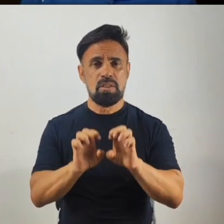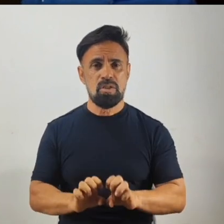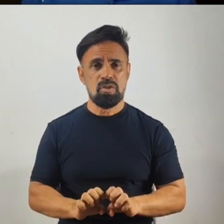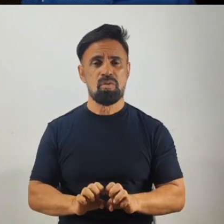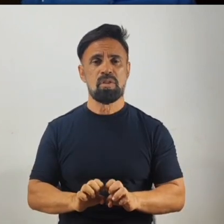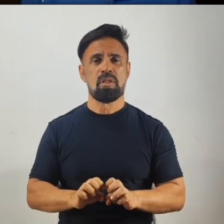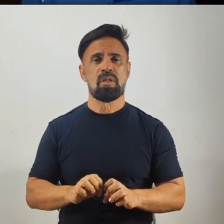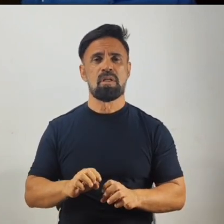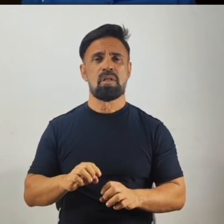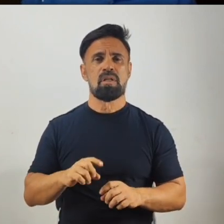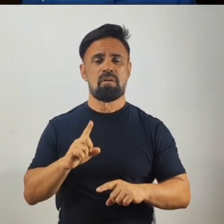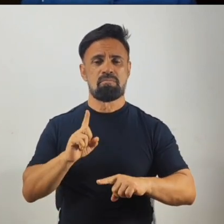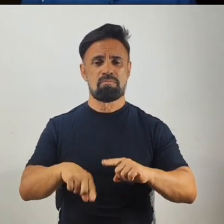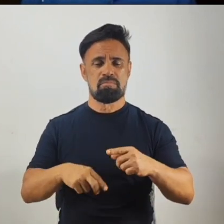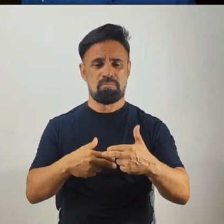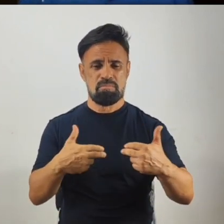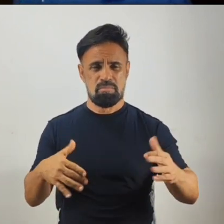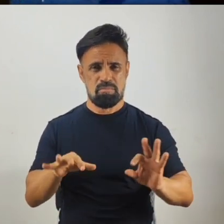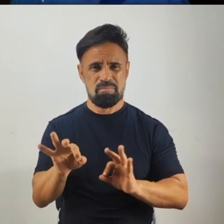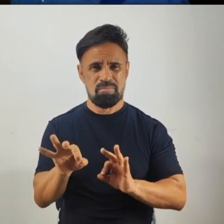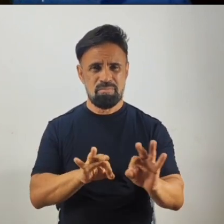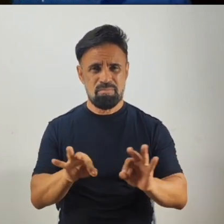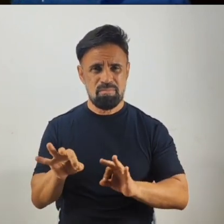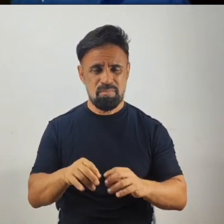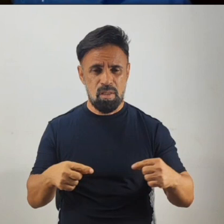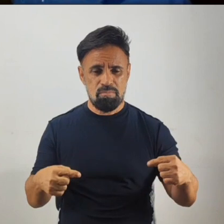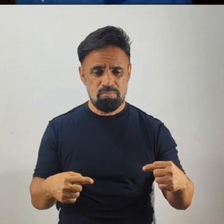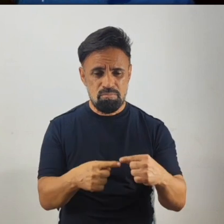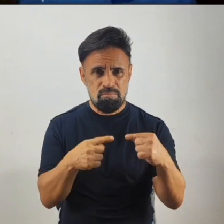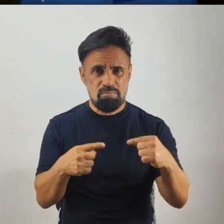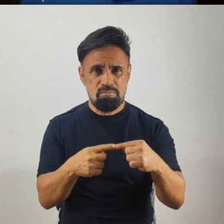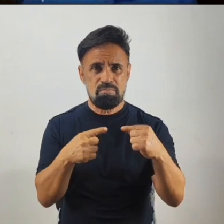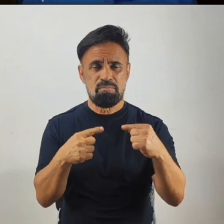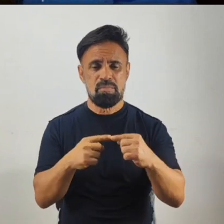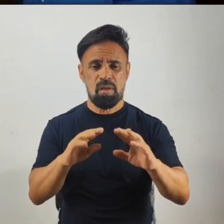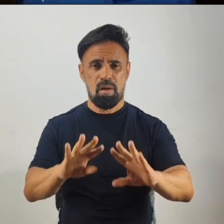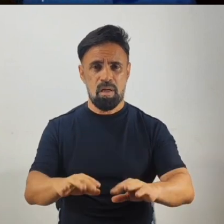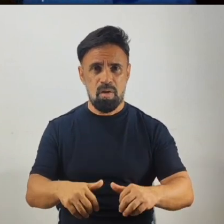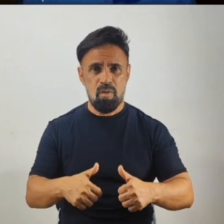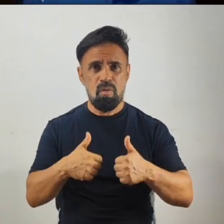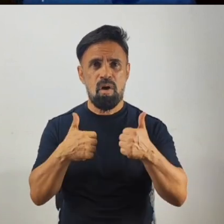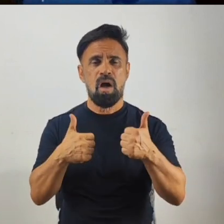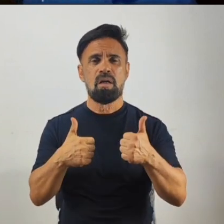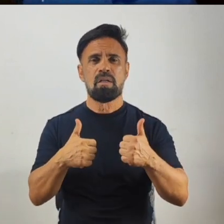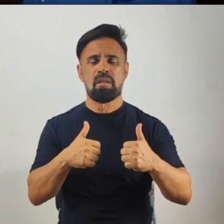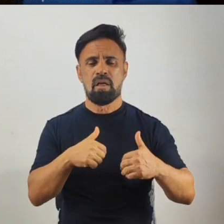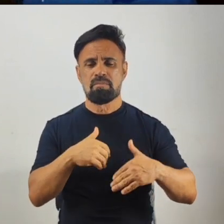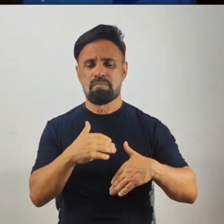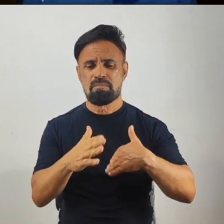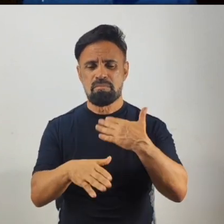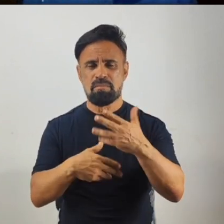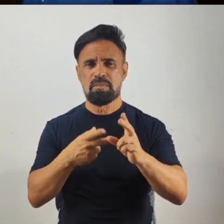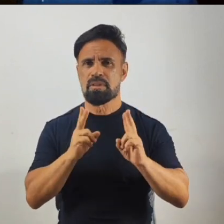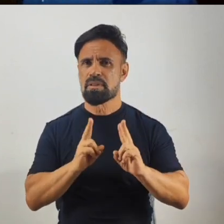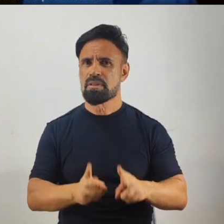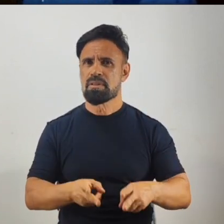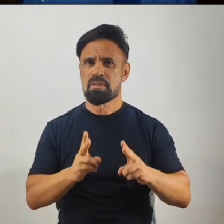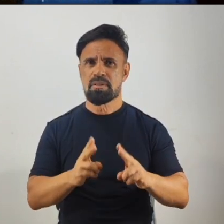de sua estrutura, os mecanismos adequados para que a qualidade ela